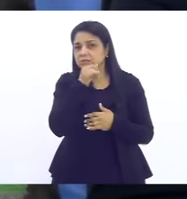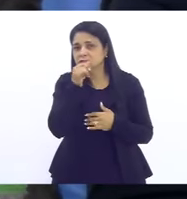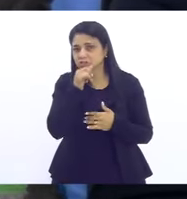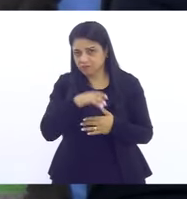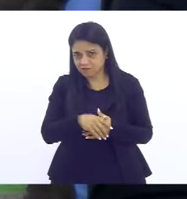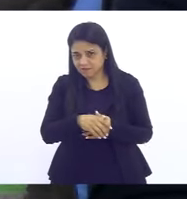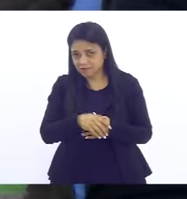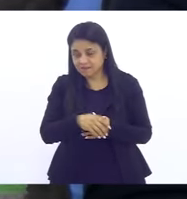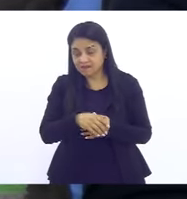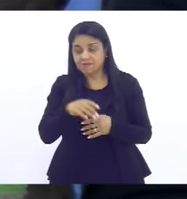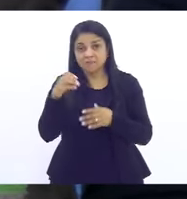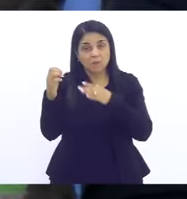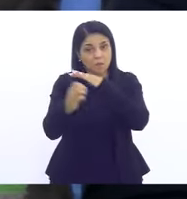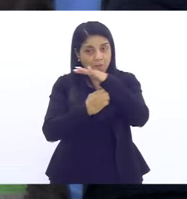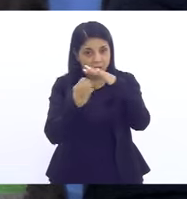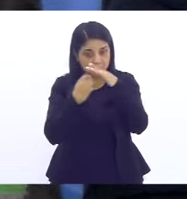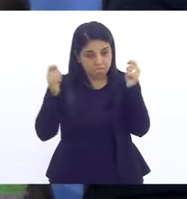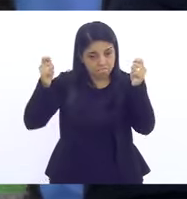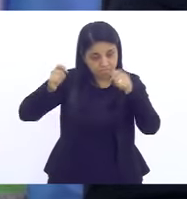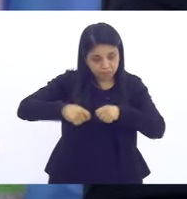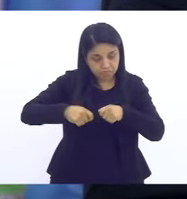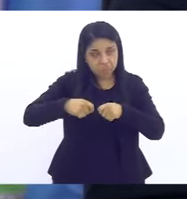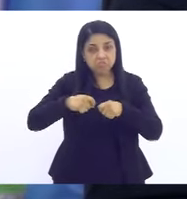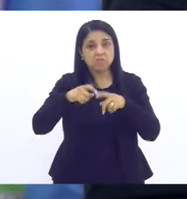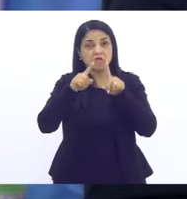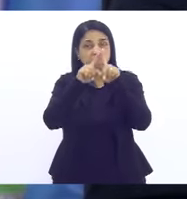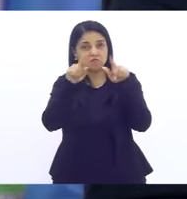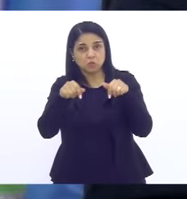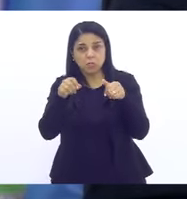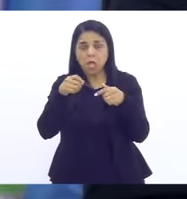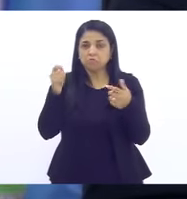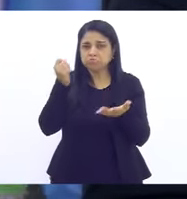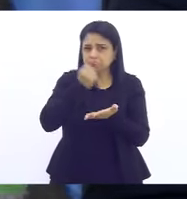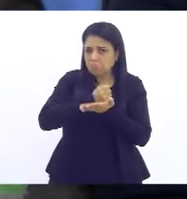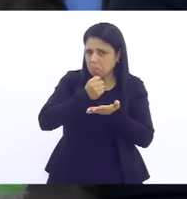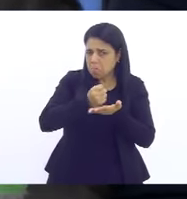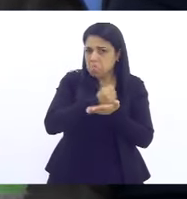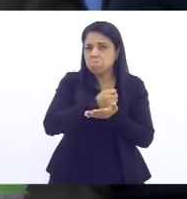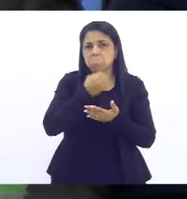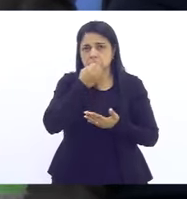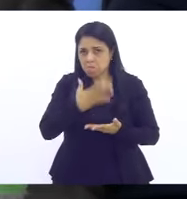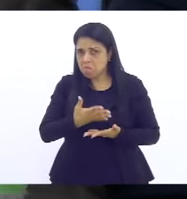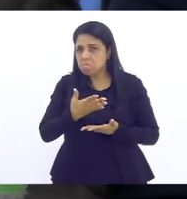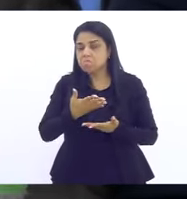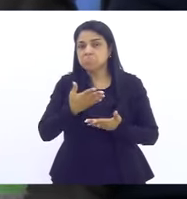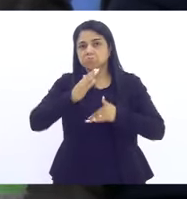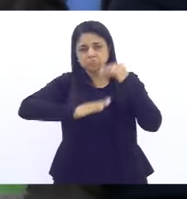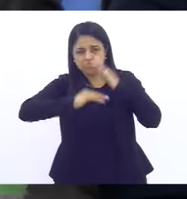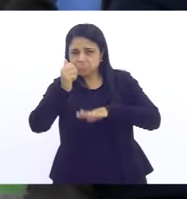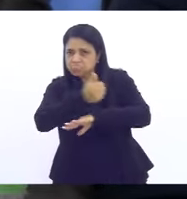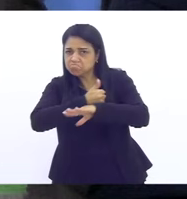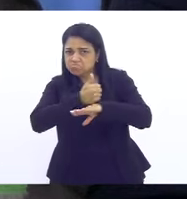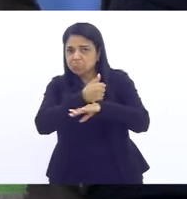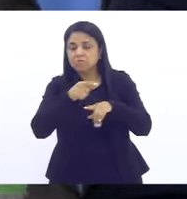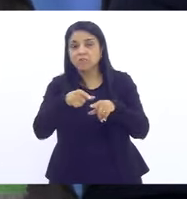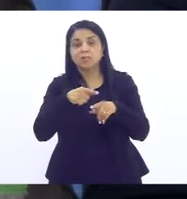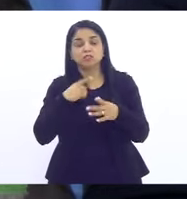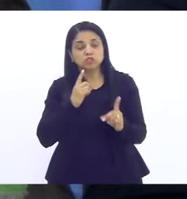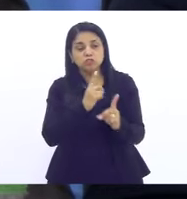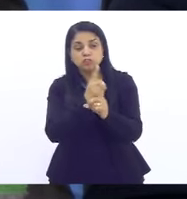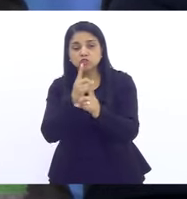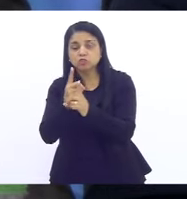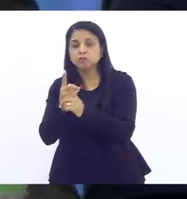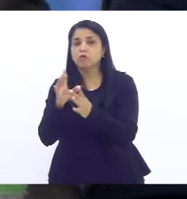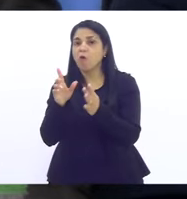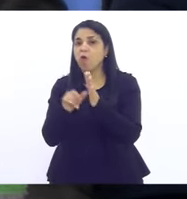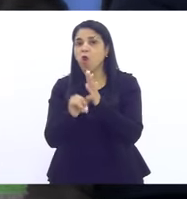empresa capacitada, técnica, com mão de obra suficiente, ela também seria capaz de descobrir, de diminuir o furto de energia e prestar um